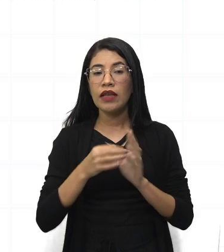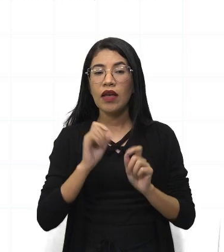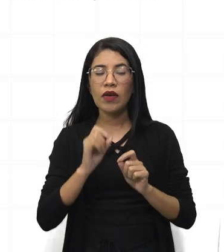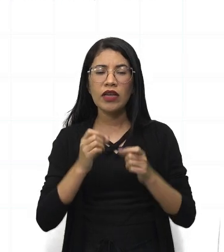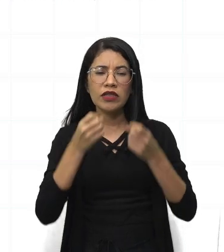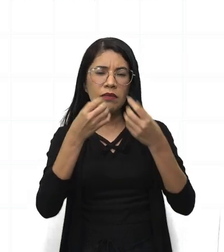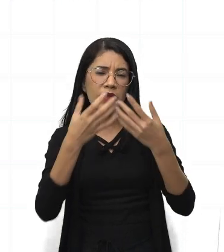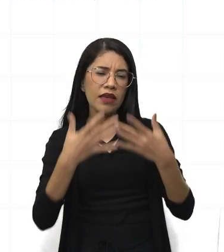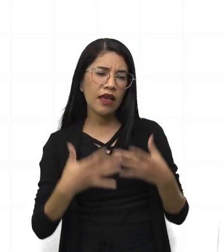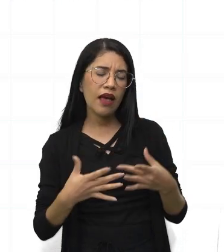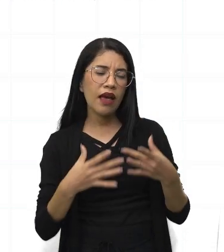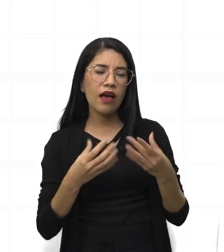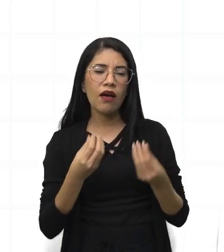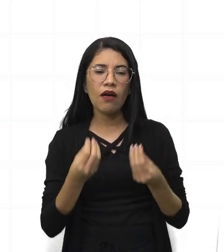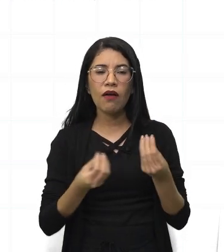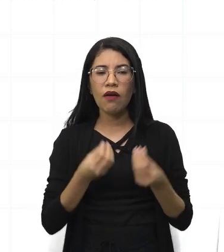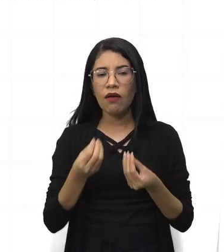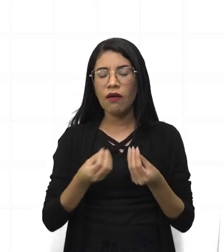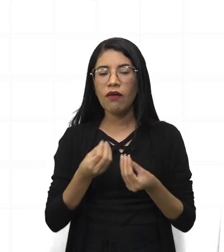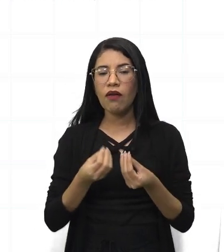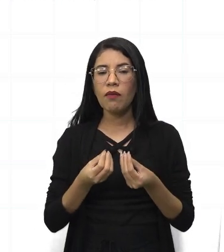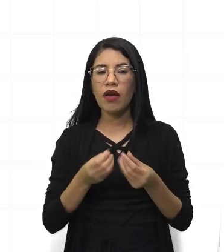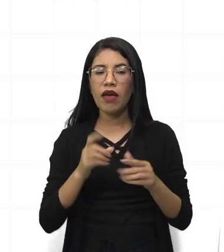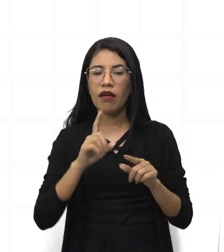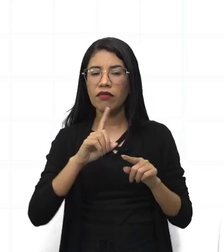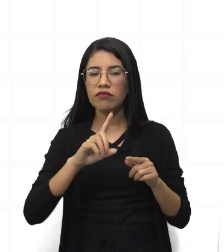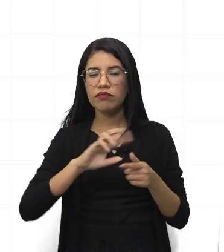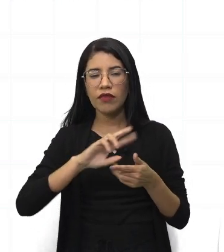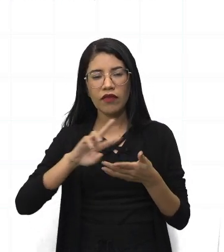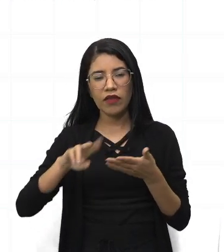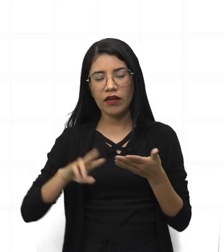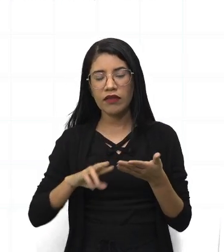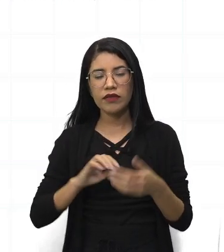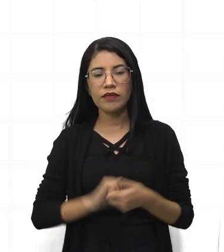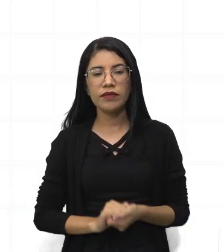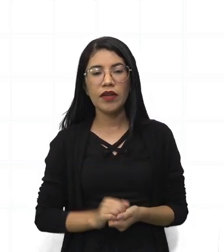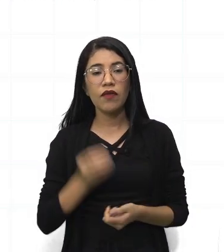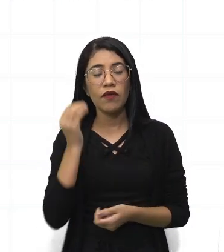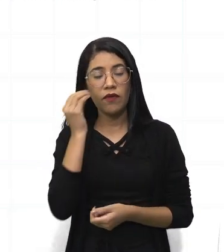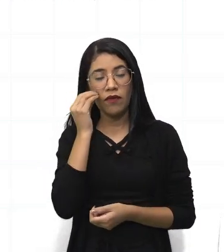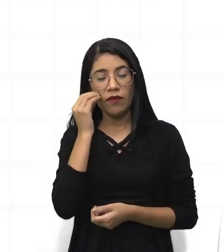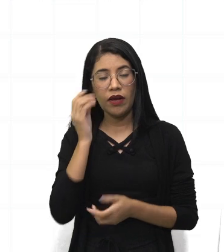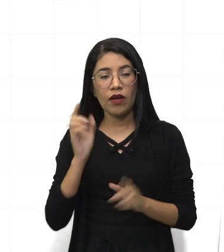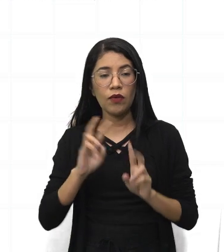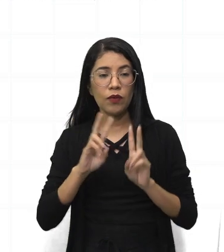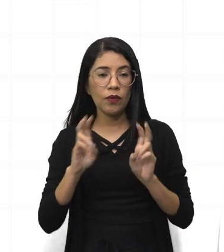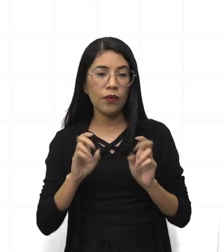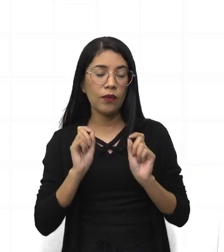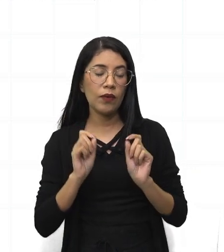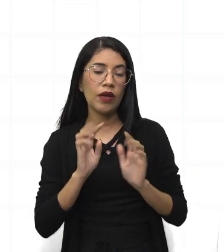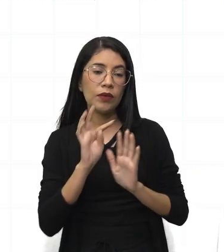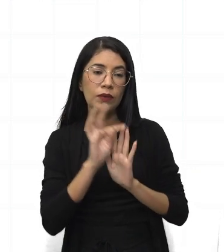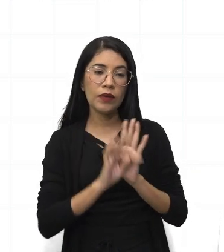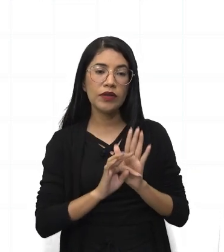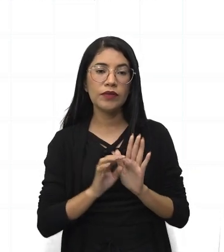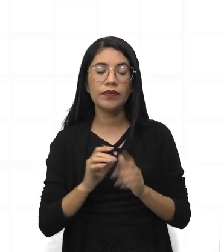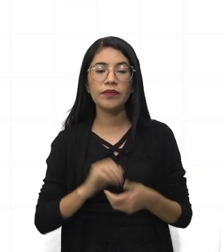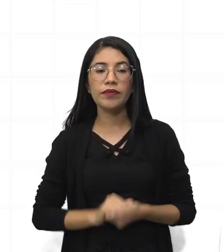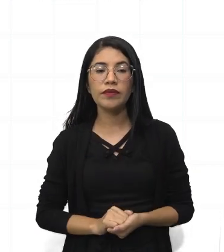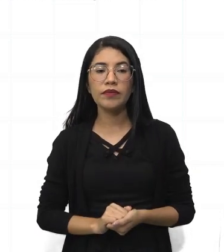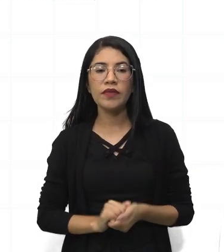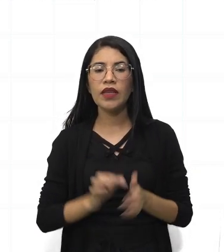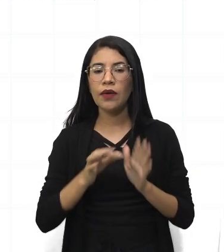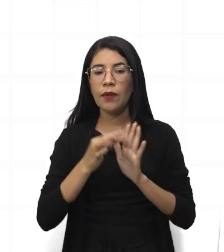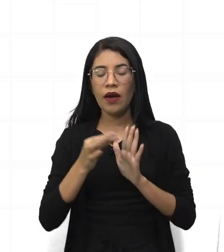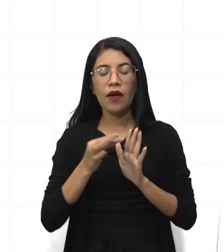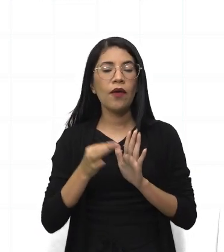algo, é falar sobre algo. Perdão. Então, vamos lá verificar esse tipo de textual. Eu estava falando sobre os